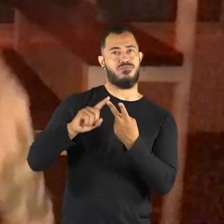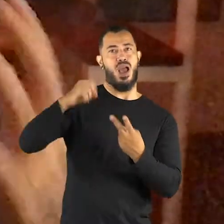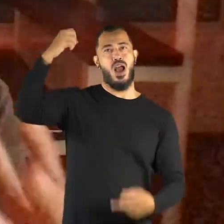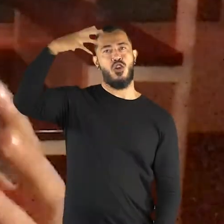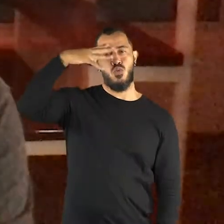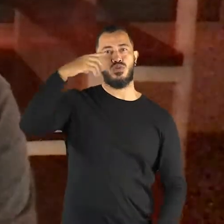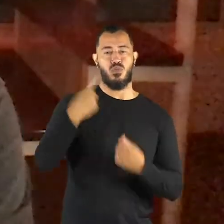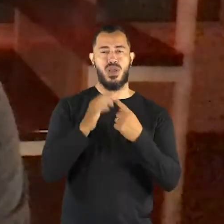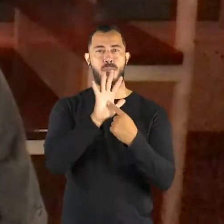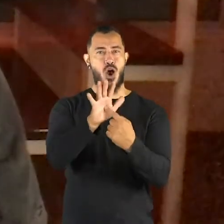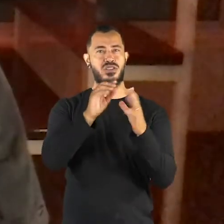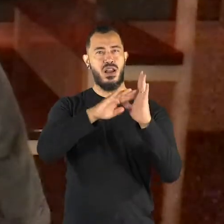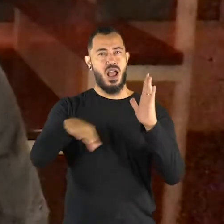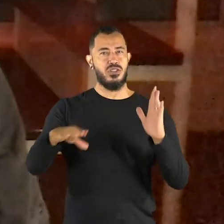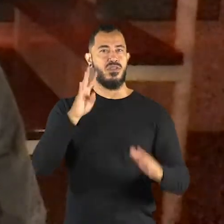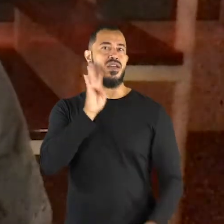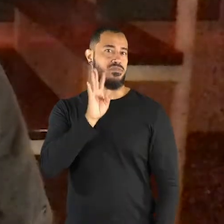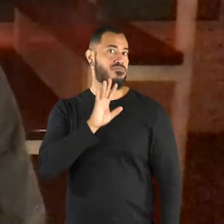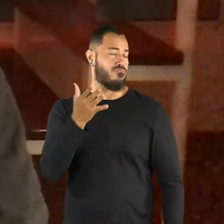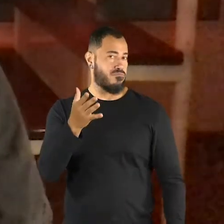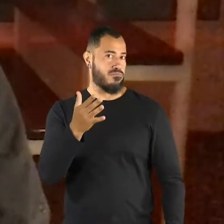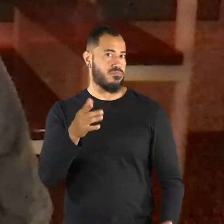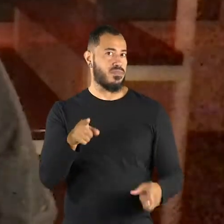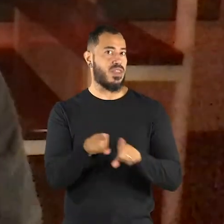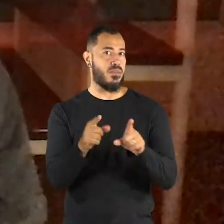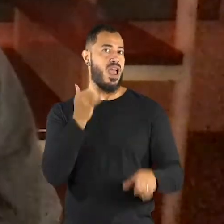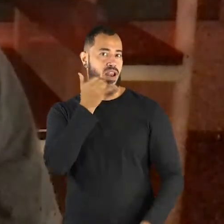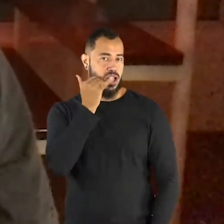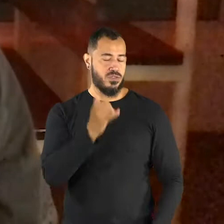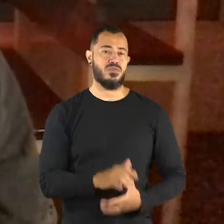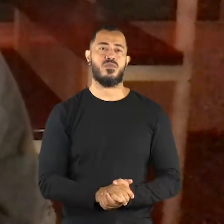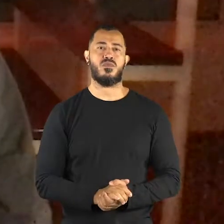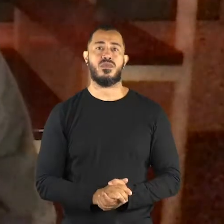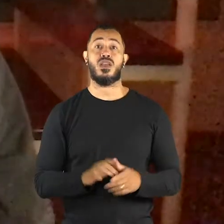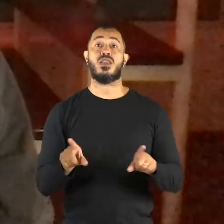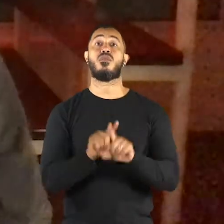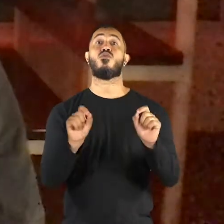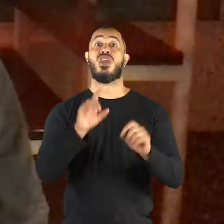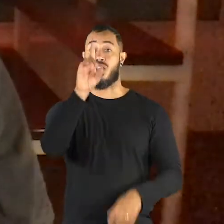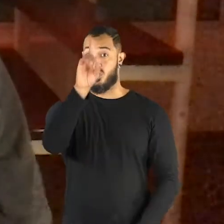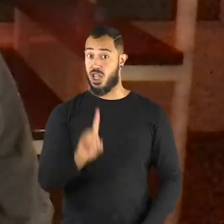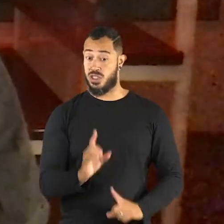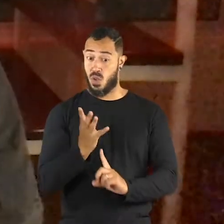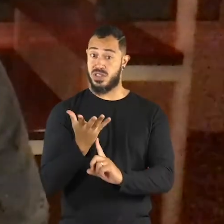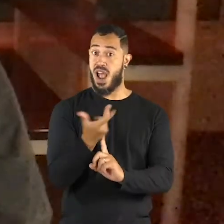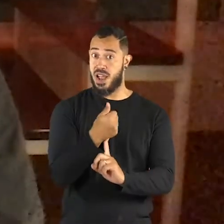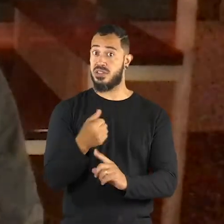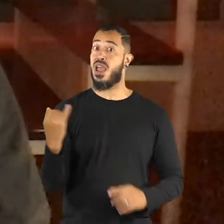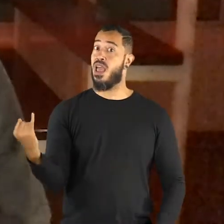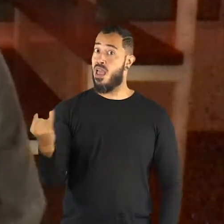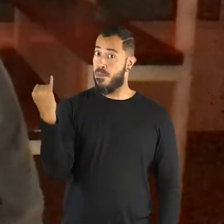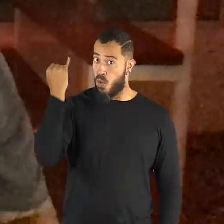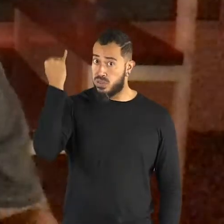narrativa e a estética da história. Outro elemento muito importante é a direção de arte. Eu vou usar o clipe de Fantasmas, talvez, como